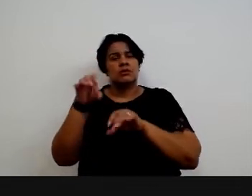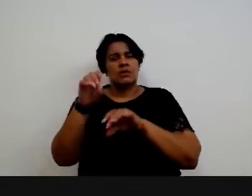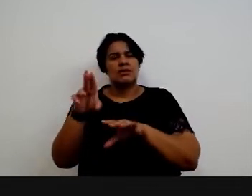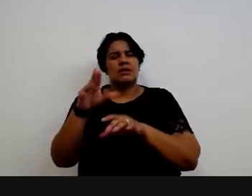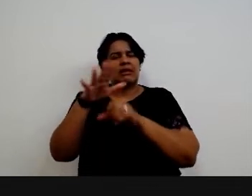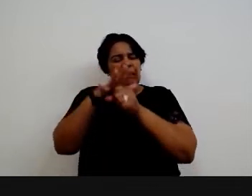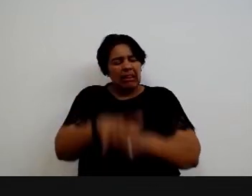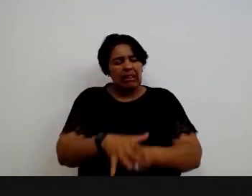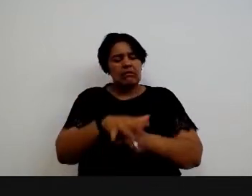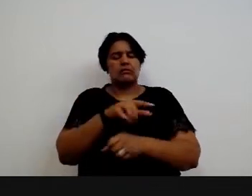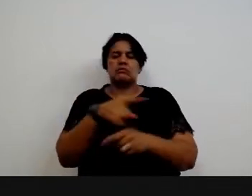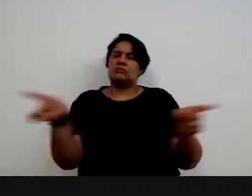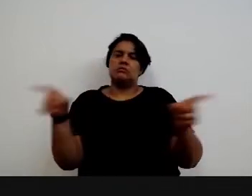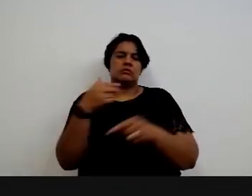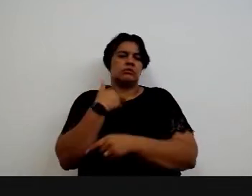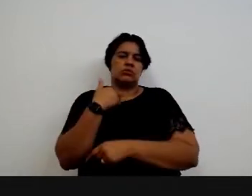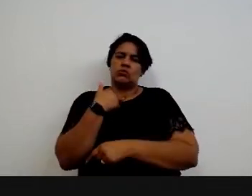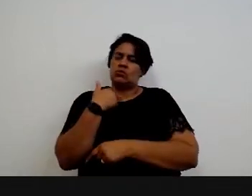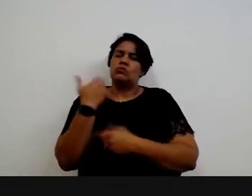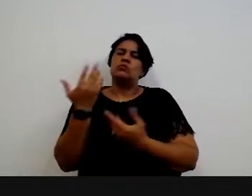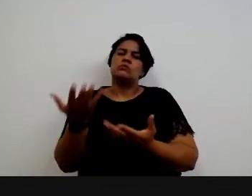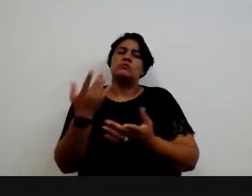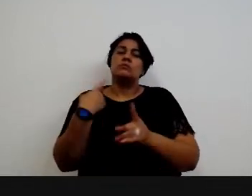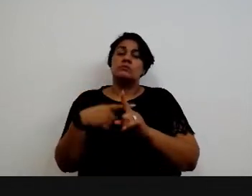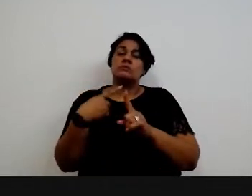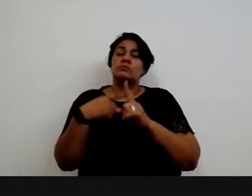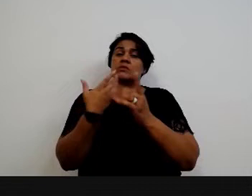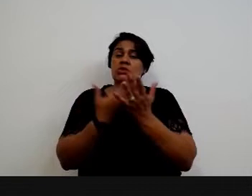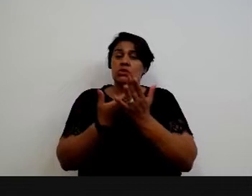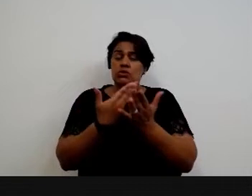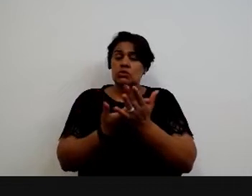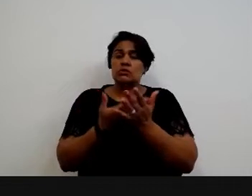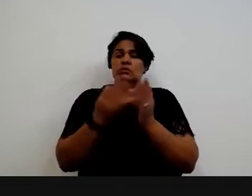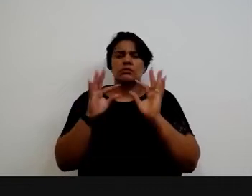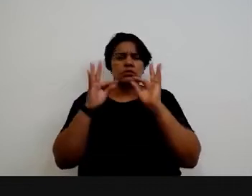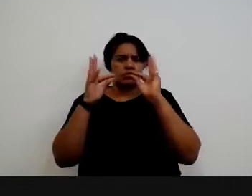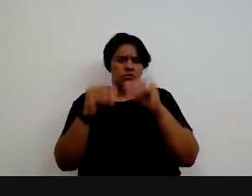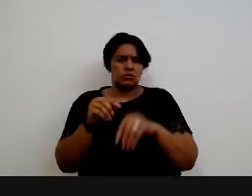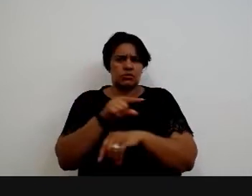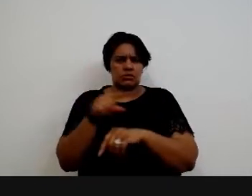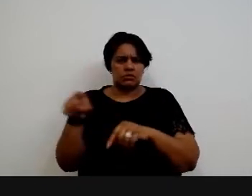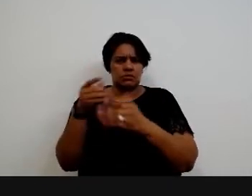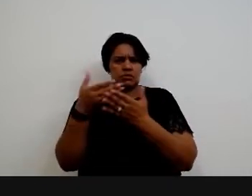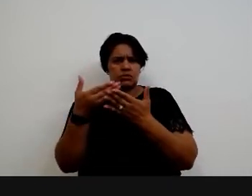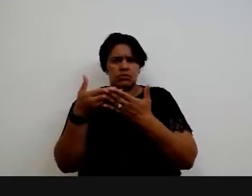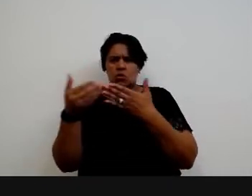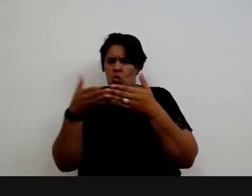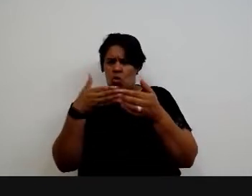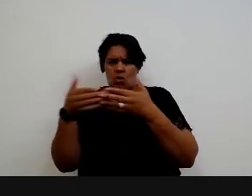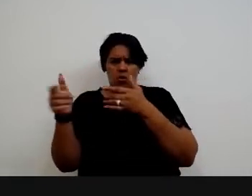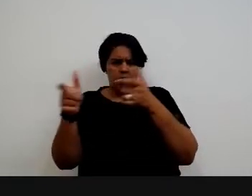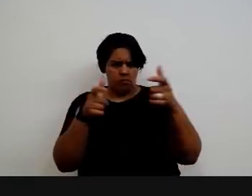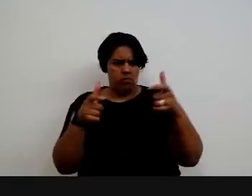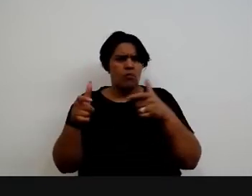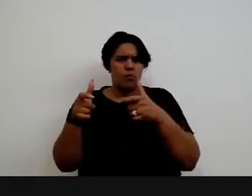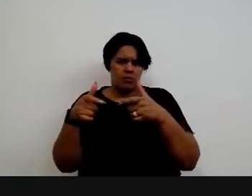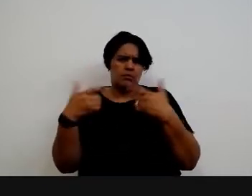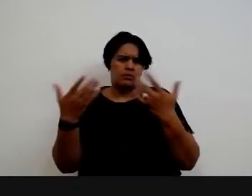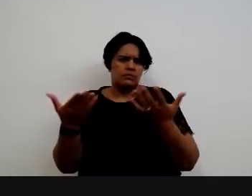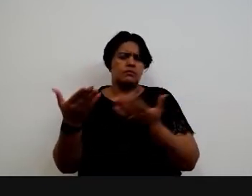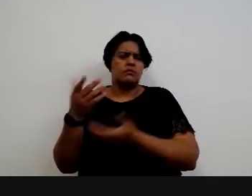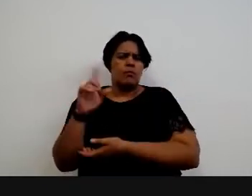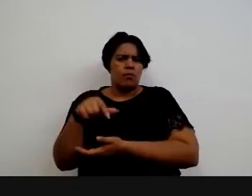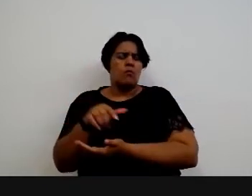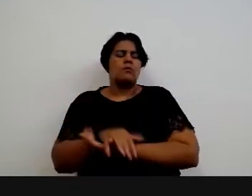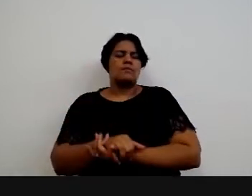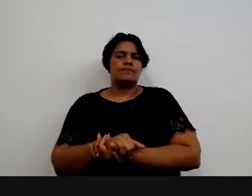isso, né? Porque a educação também, as escolas e todas as escolas, né? Quer seja aqui, quer seja as escolas onde